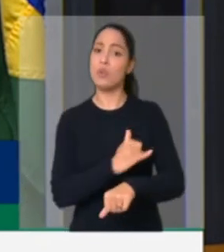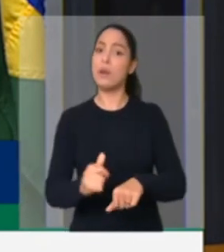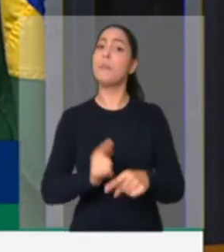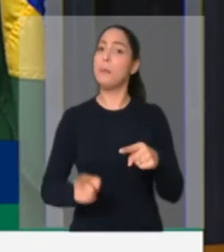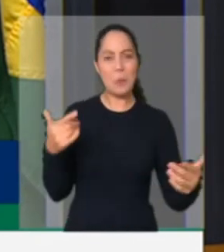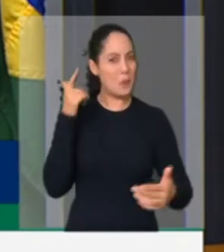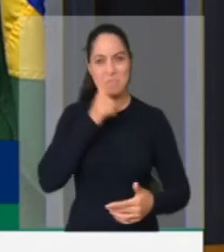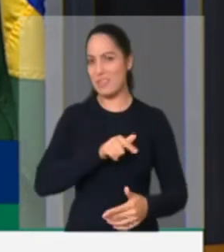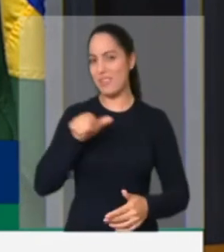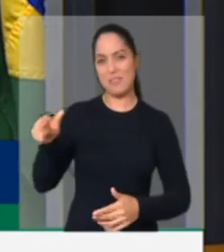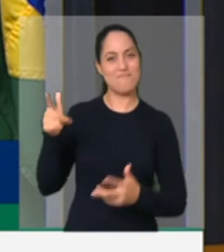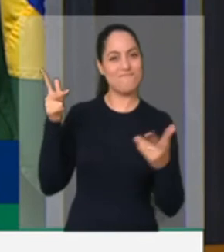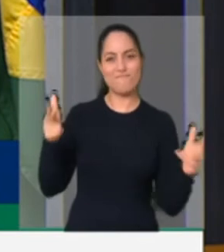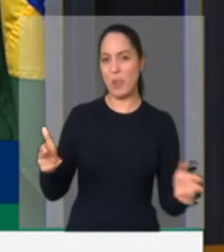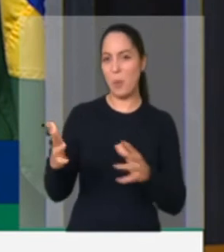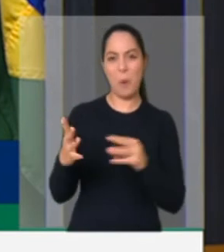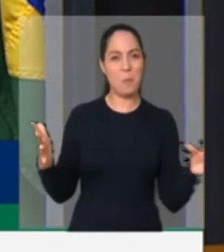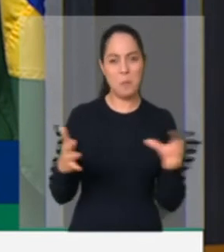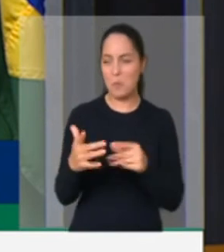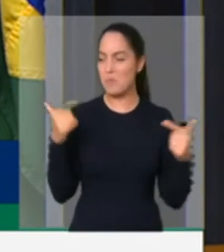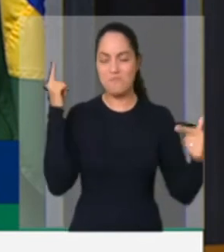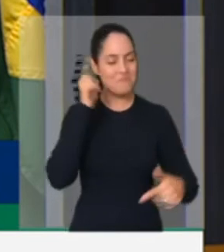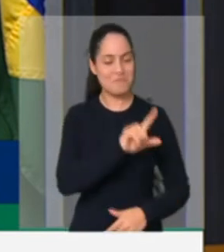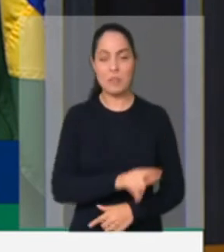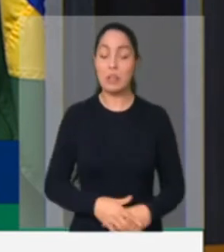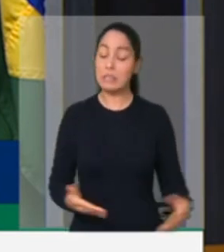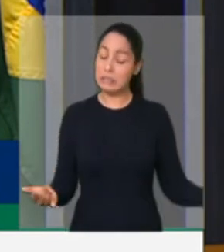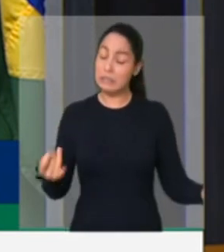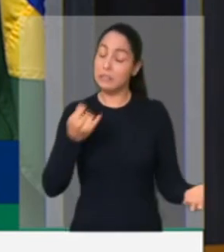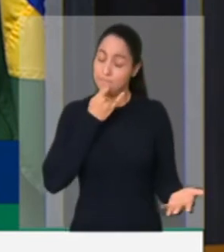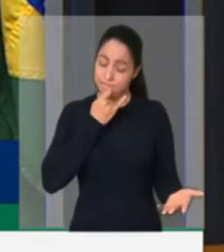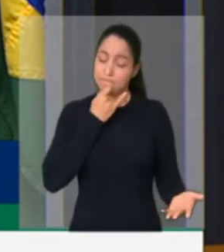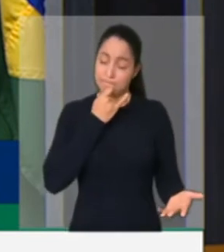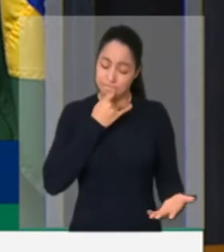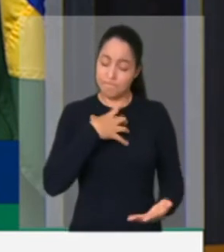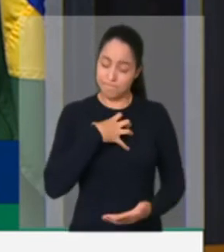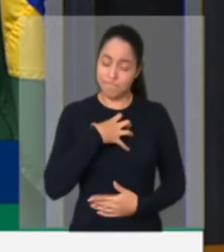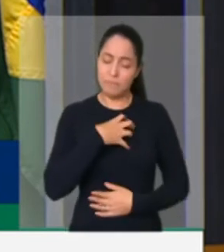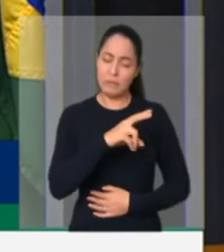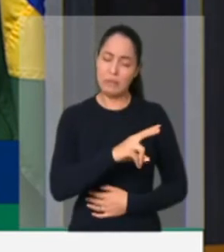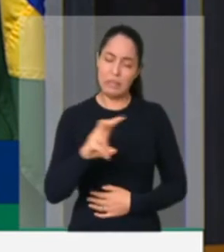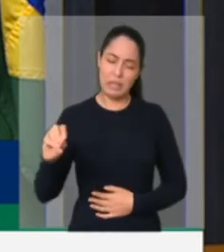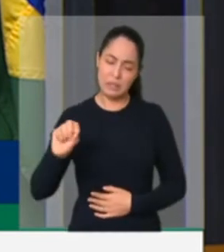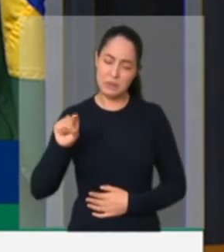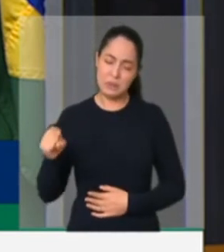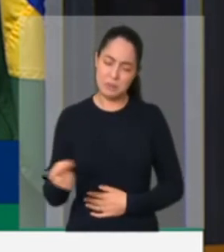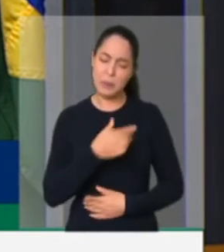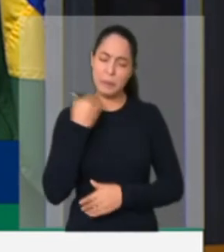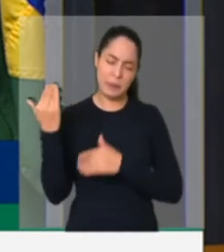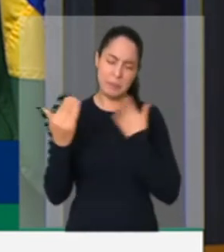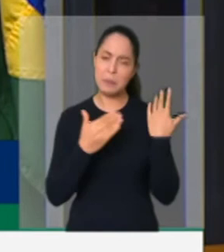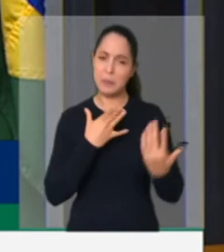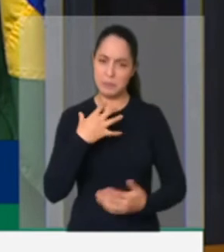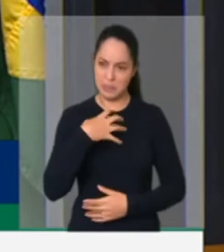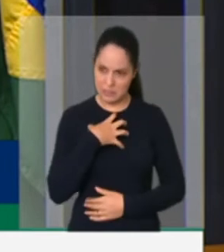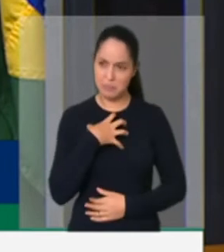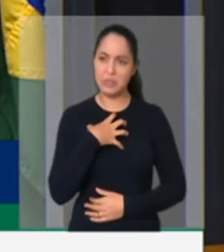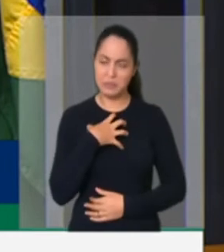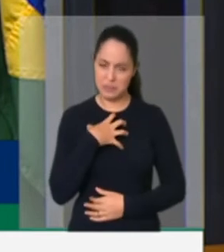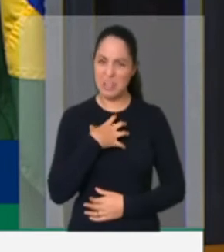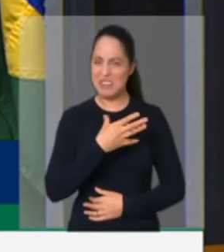nesse momento de crise e lamenta aqui as 500.000 morte 500 mil morte que se foram mas é um